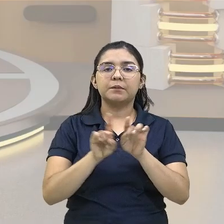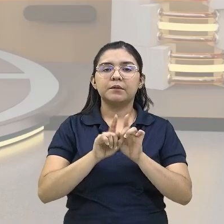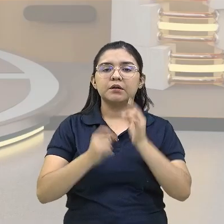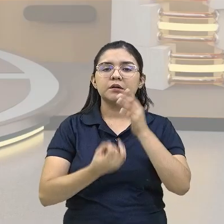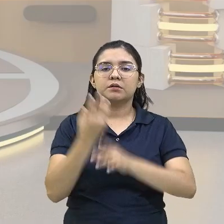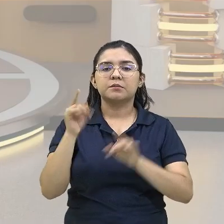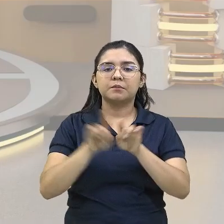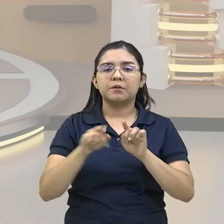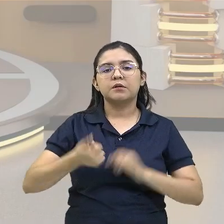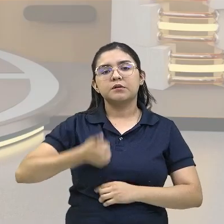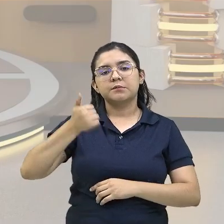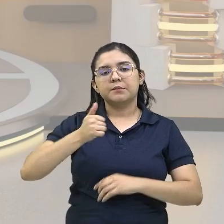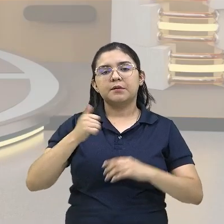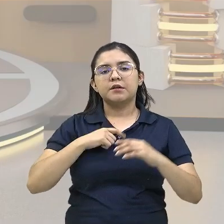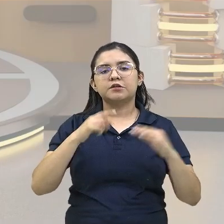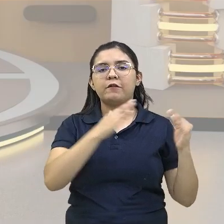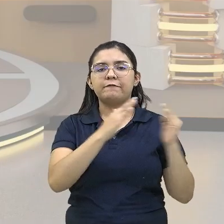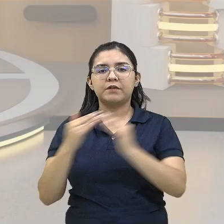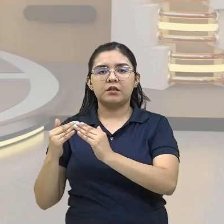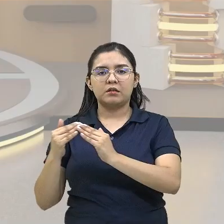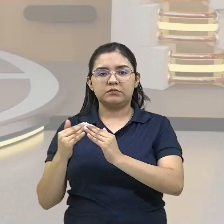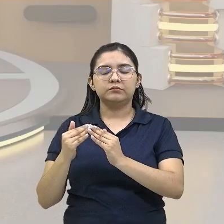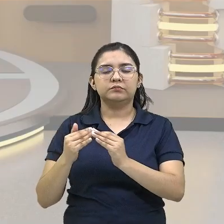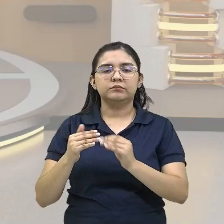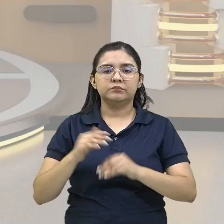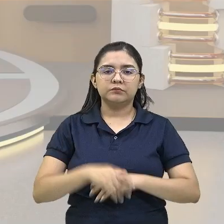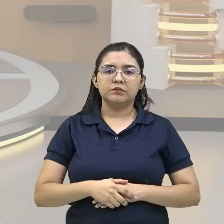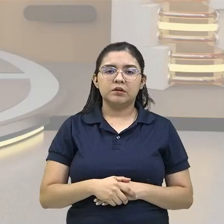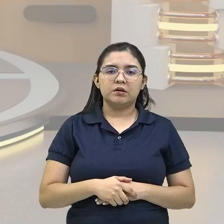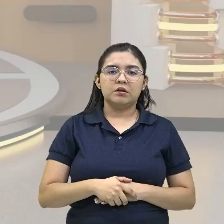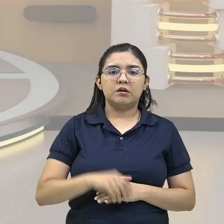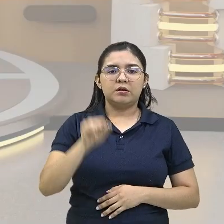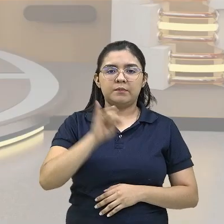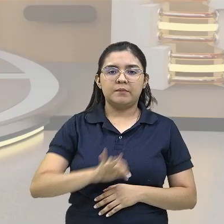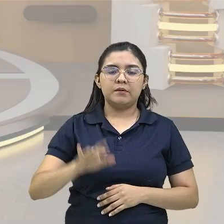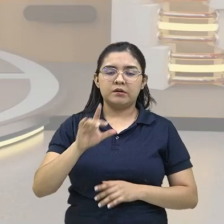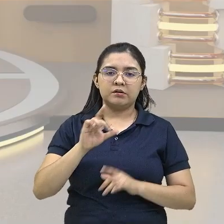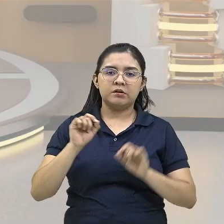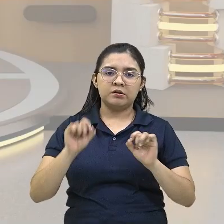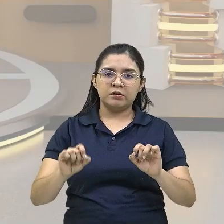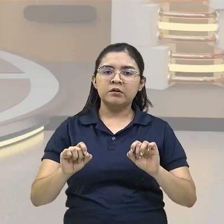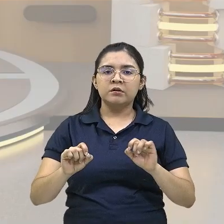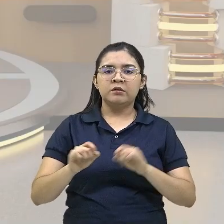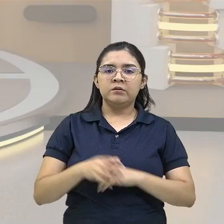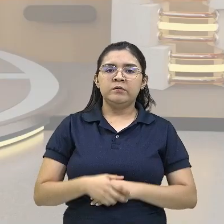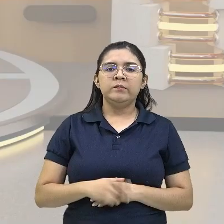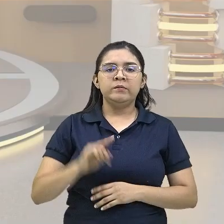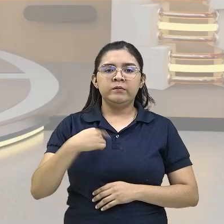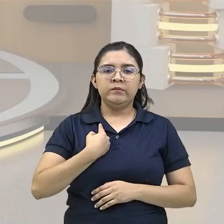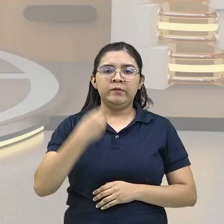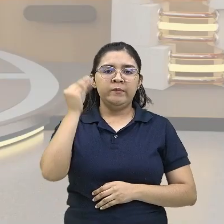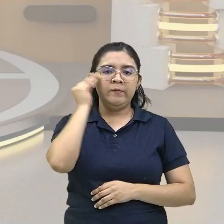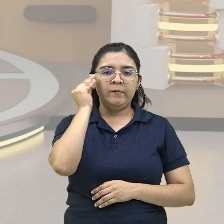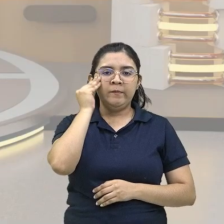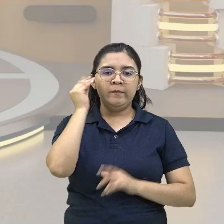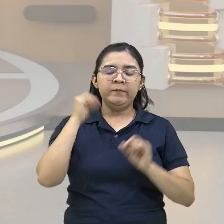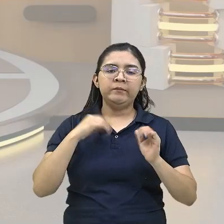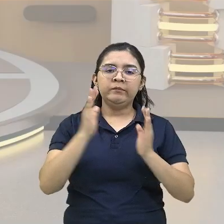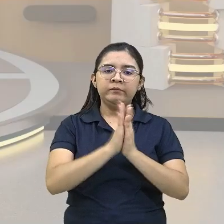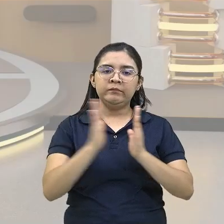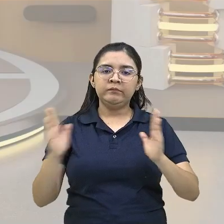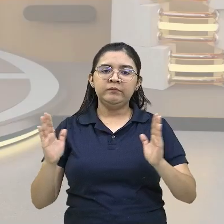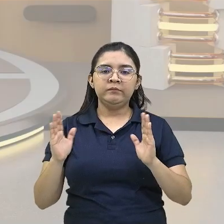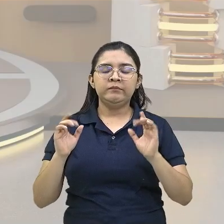dessas primeiras vilas, né, às margens dos rios, e aí a gente vai observando, né, esse